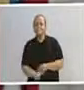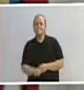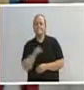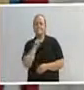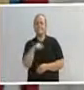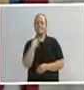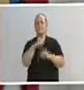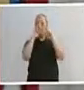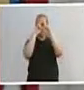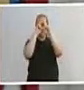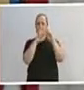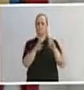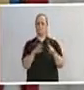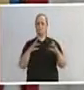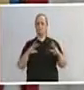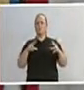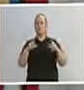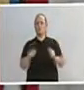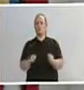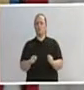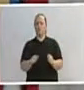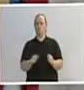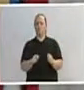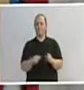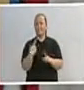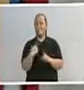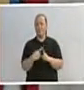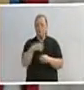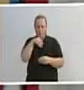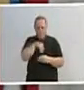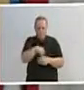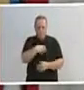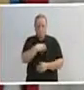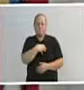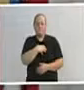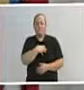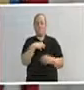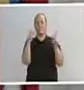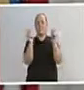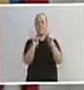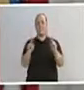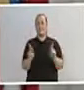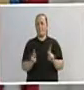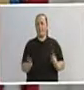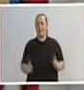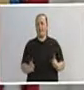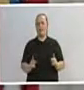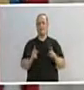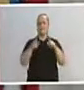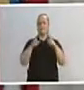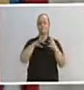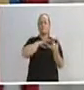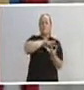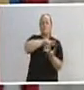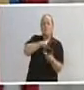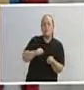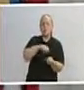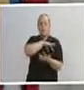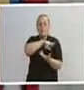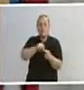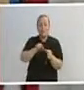ser respeitada por todos e todas que têm no seu sentimento o sentimento da paz e o sentimento da humanidade que quer buscar a